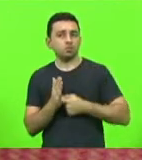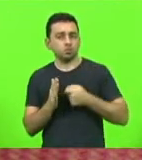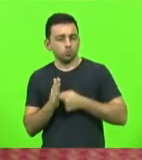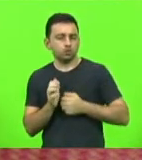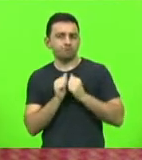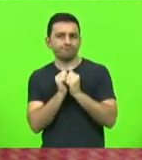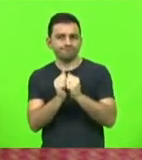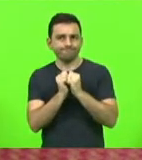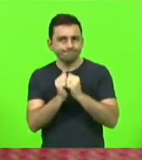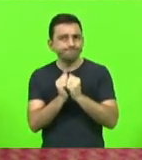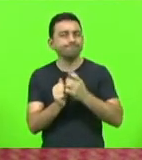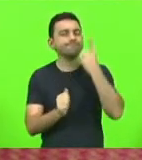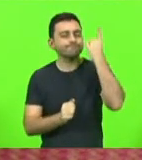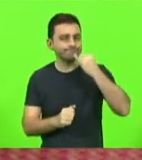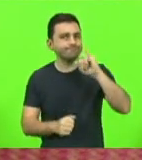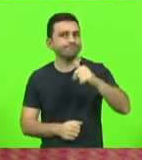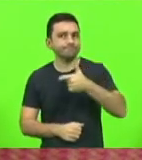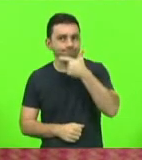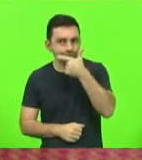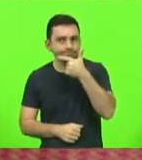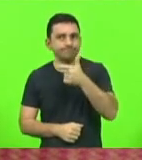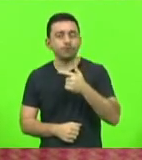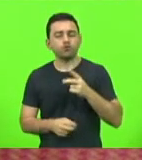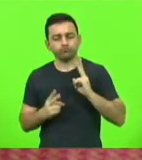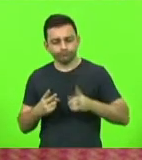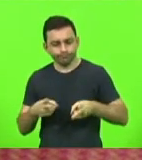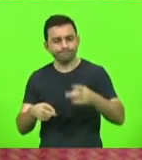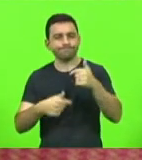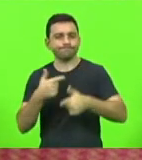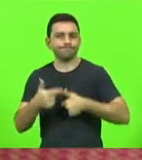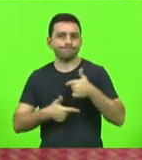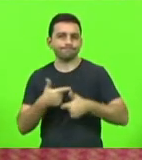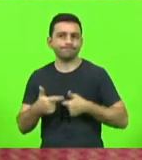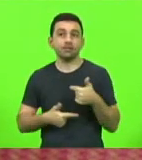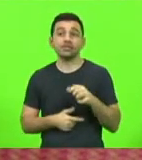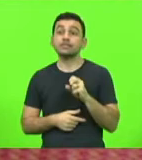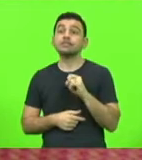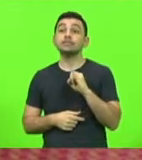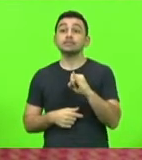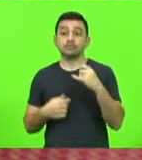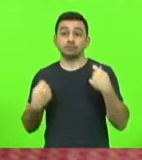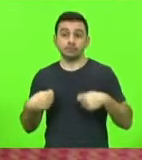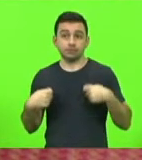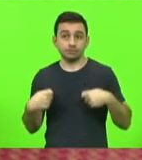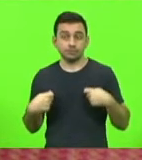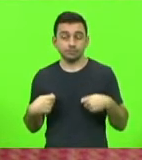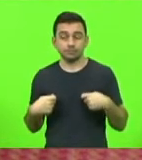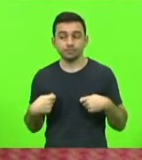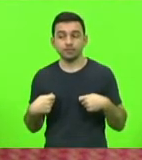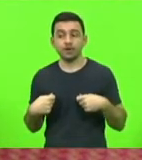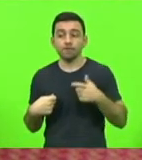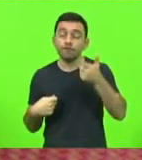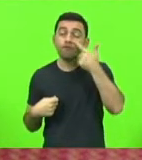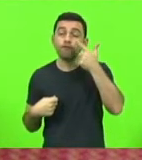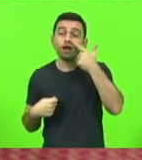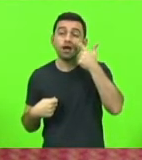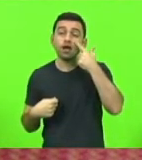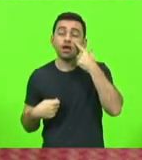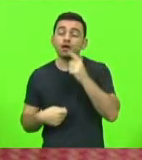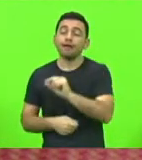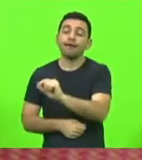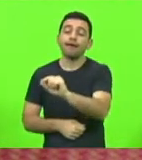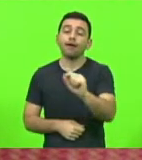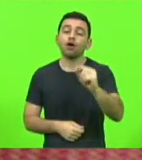juntos, deputado Gerri. Vamos continuar esse trabalho. E, se precisar, Vamos ver se alguém consegue falar com o